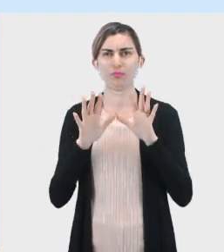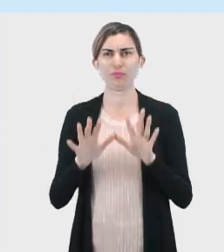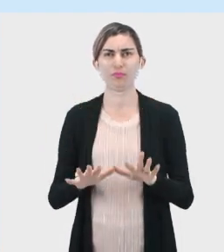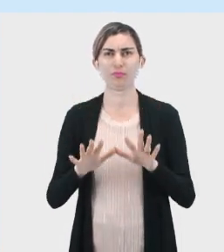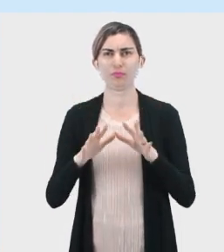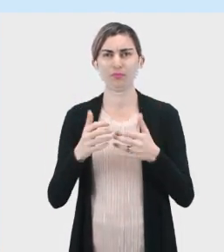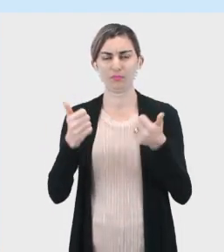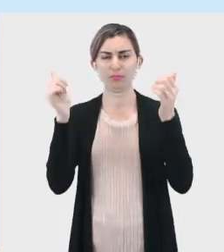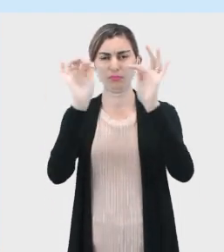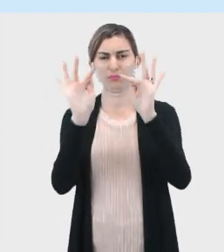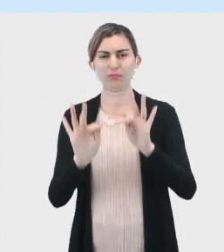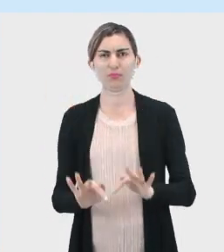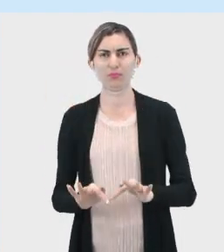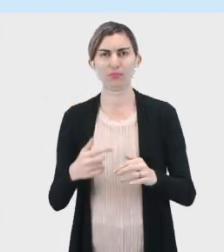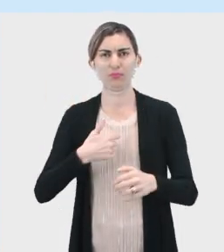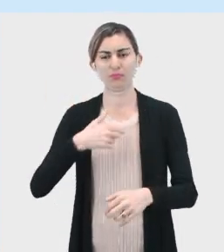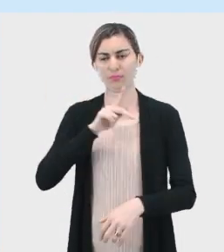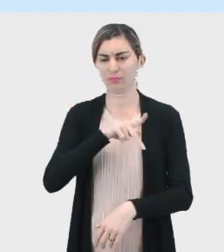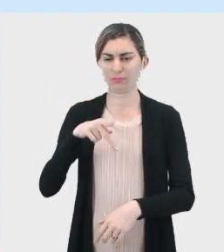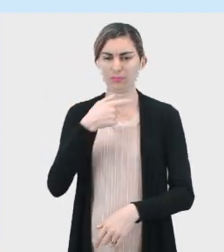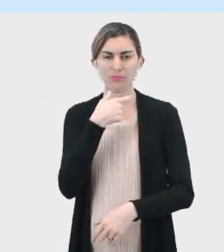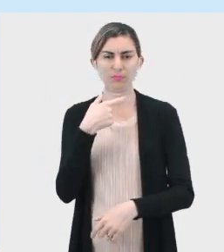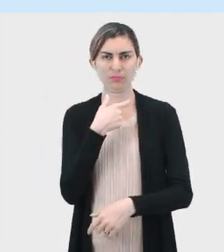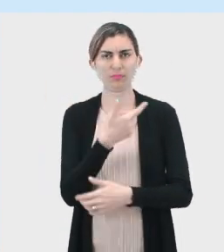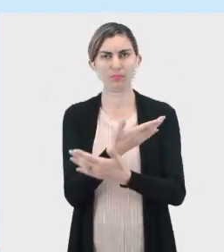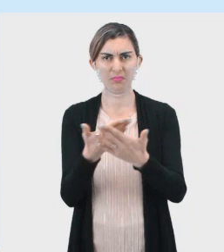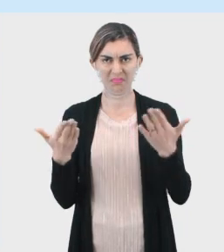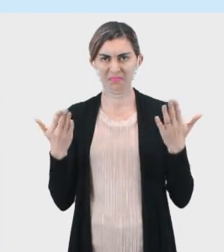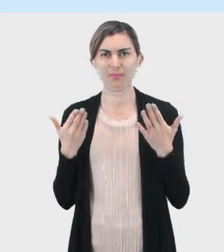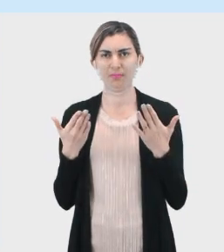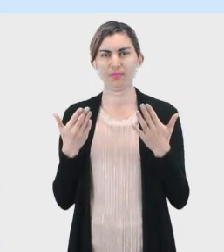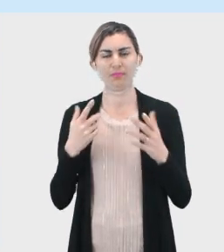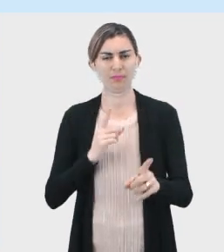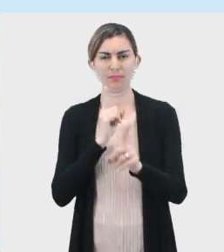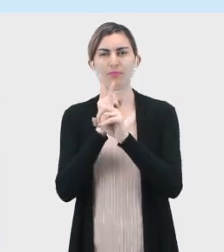ficar muito feliz. Eu sou Teacher Delvia Fox e a